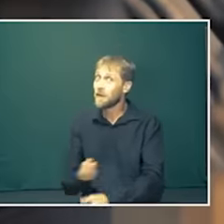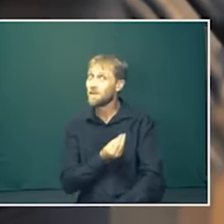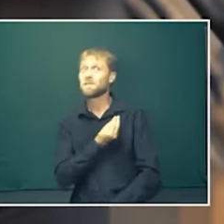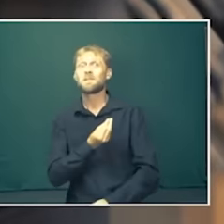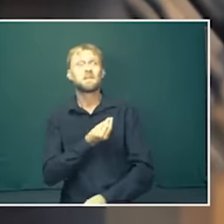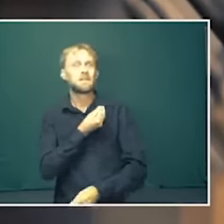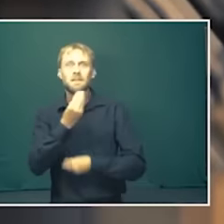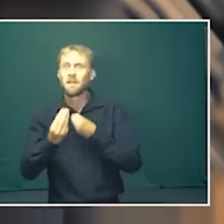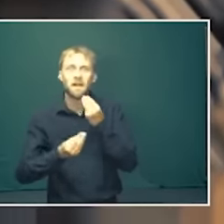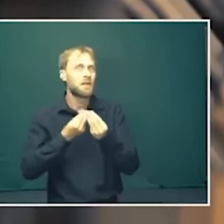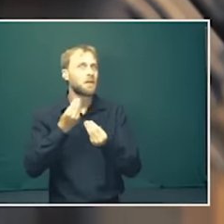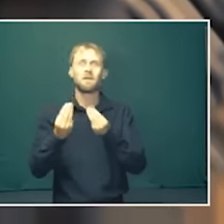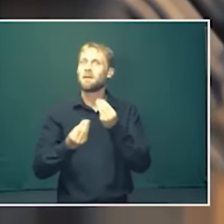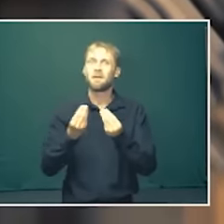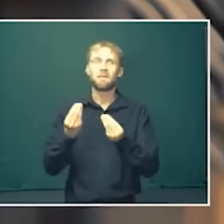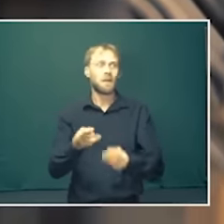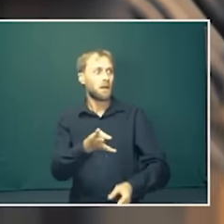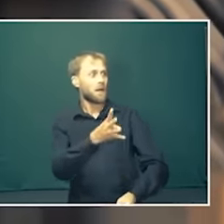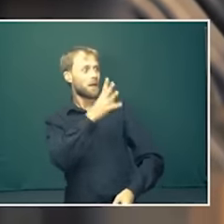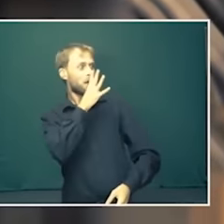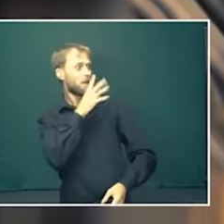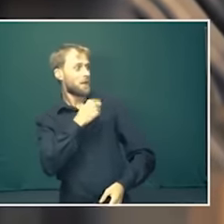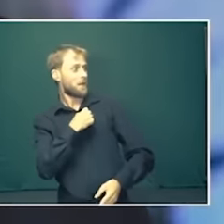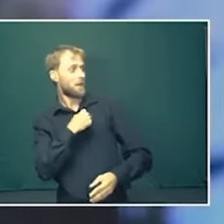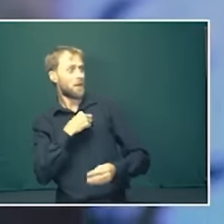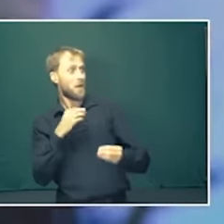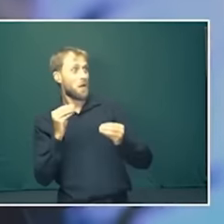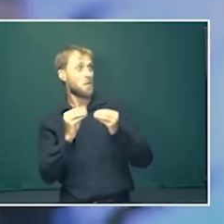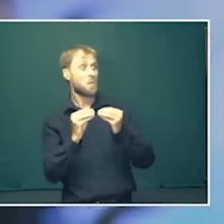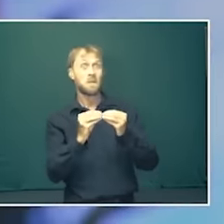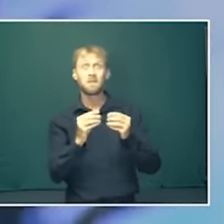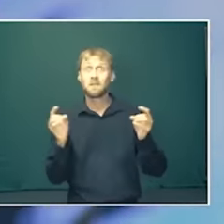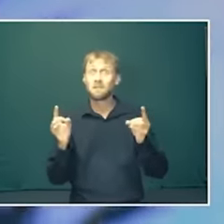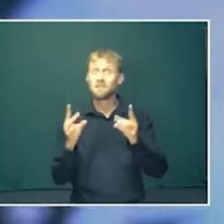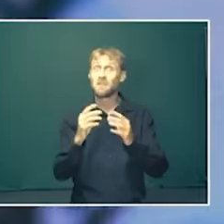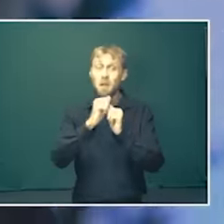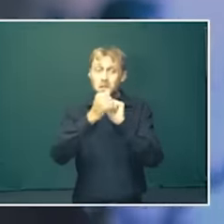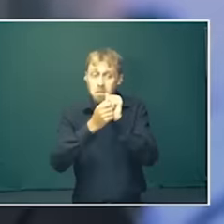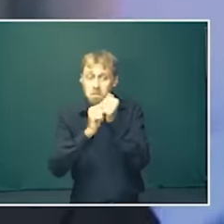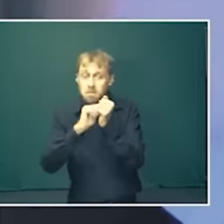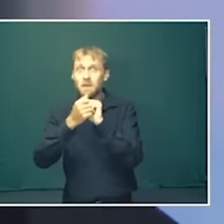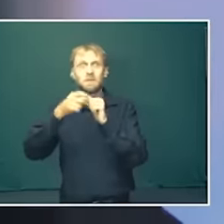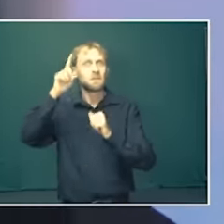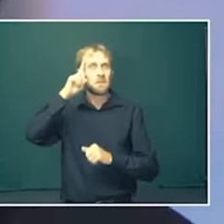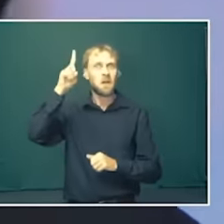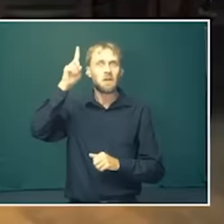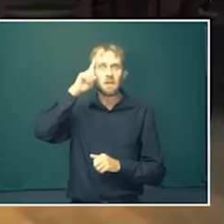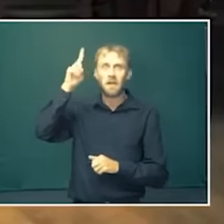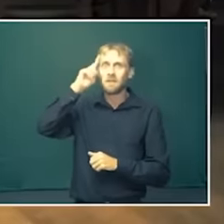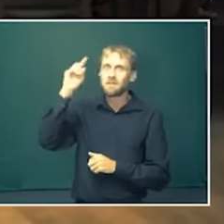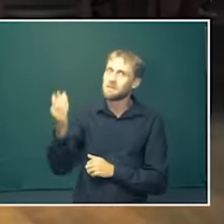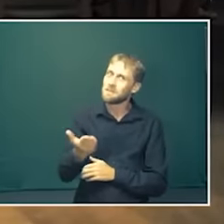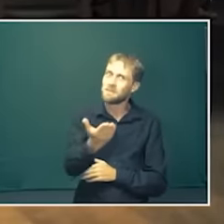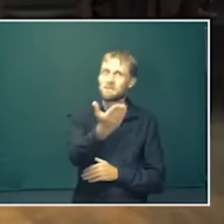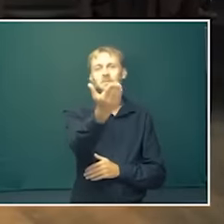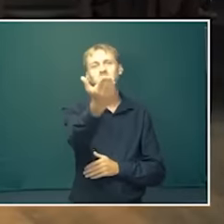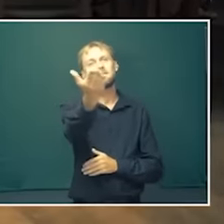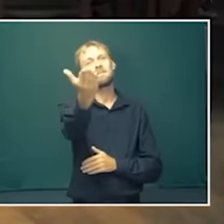quem diria? Que eu beijaria a mesma boca todo dia.